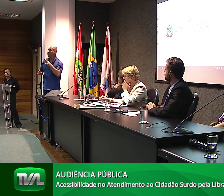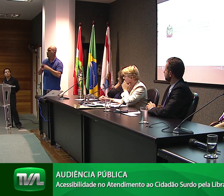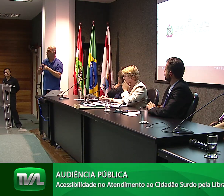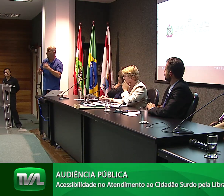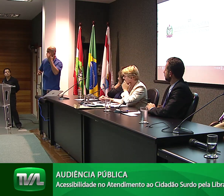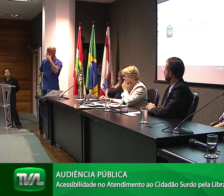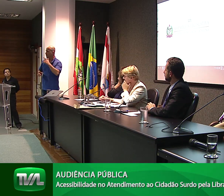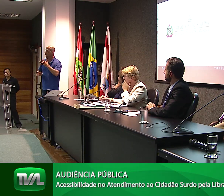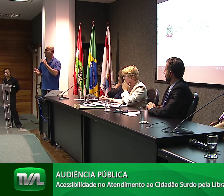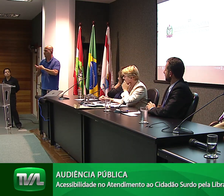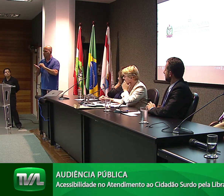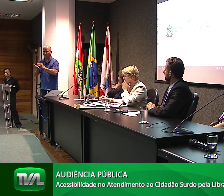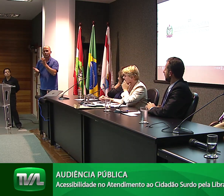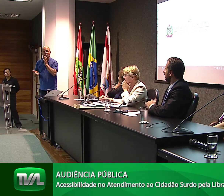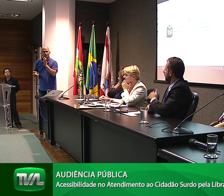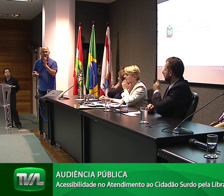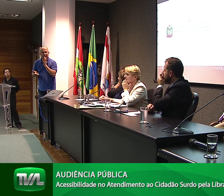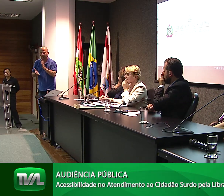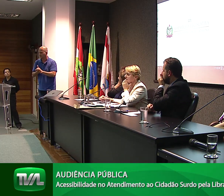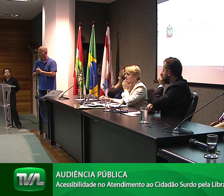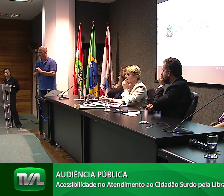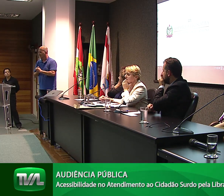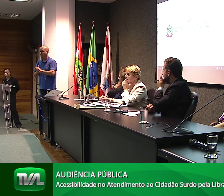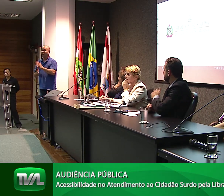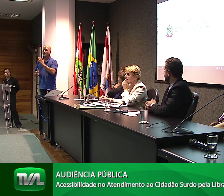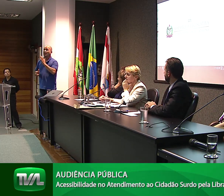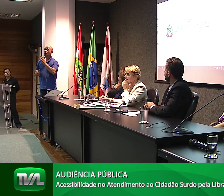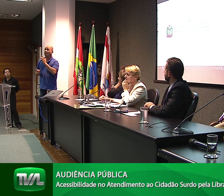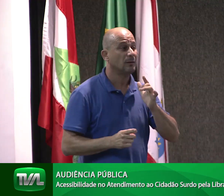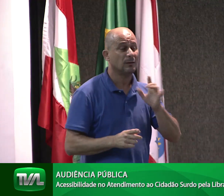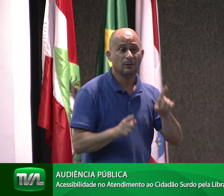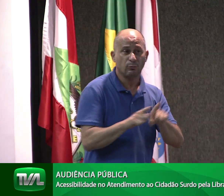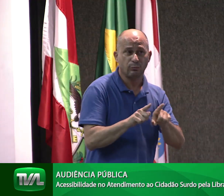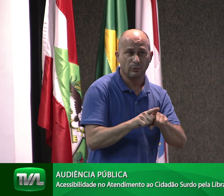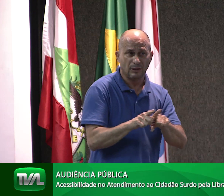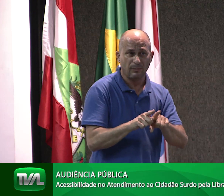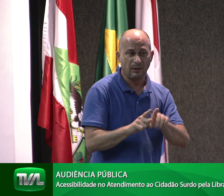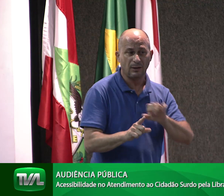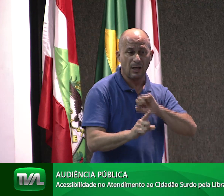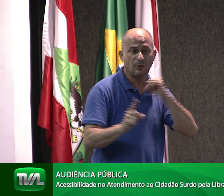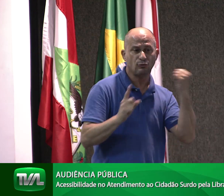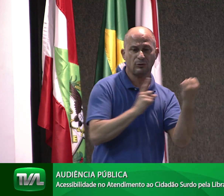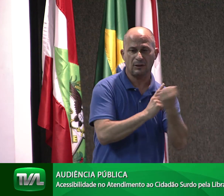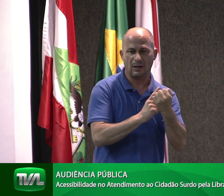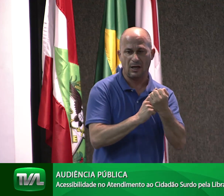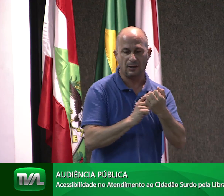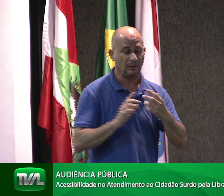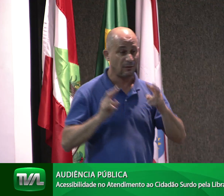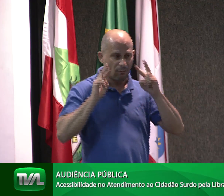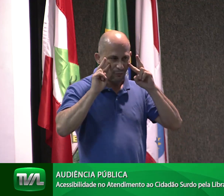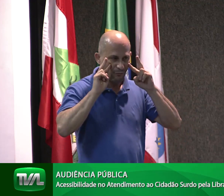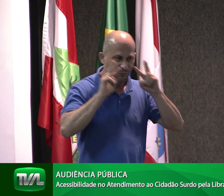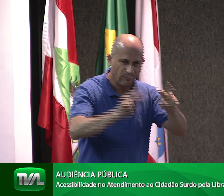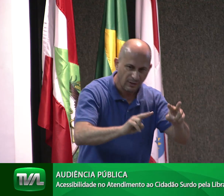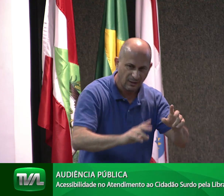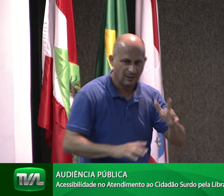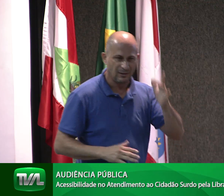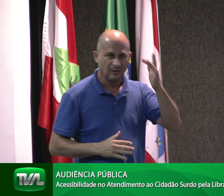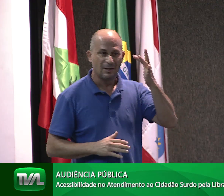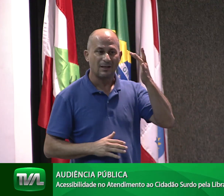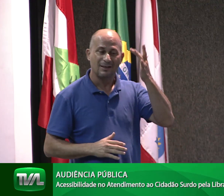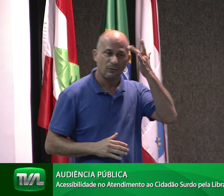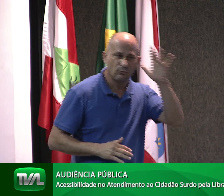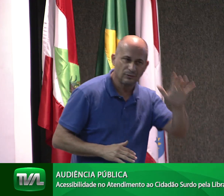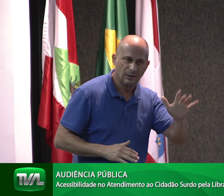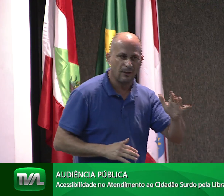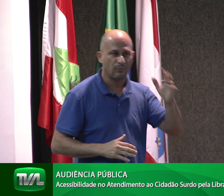sinais. Por que eles não sabiam? O que falta? Faltava conhecimento. Outra coisa também é a visão